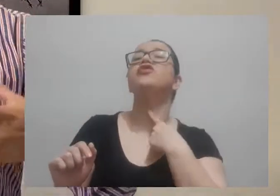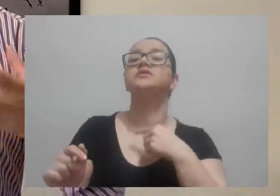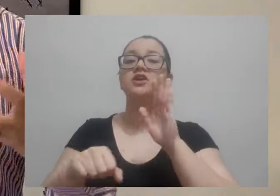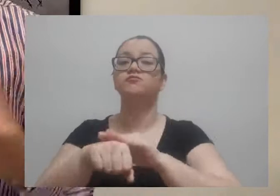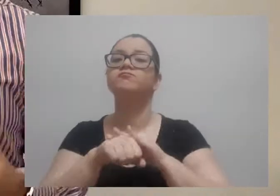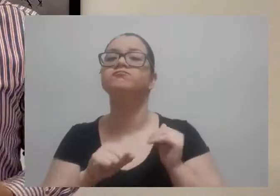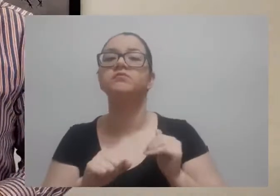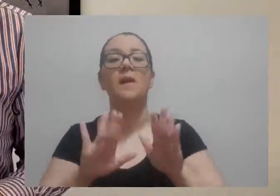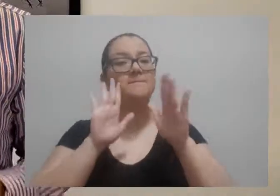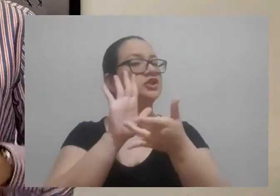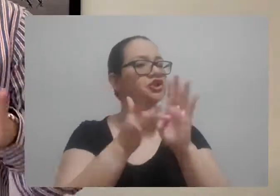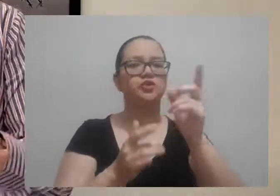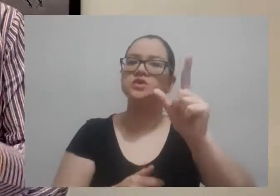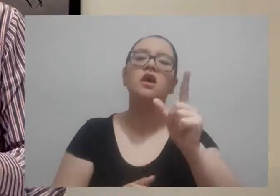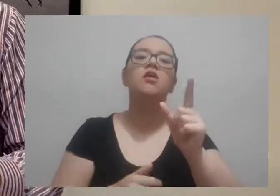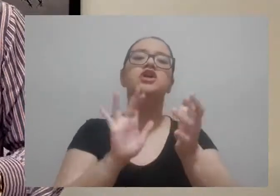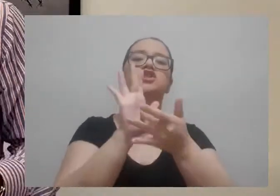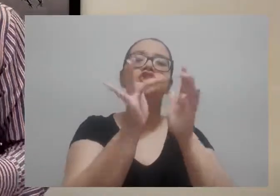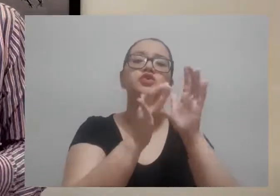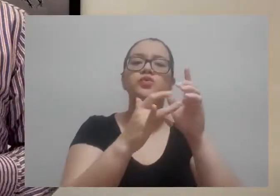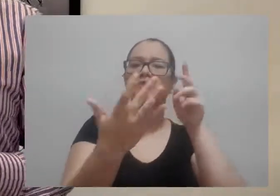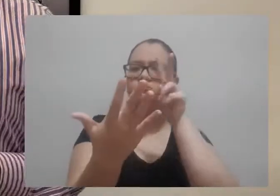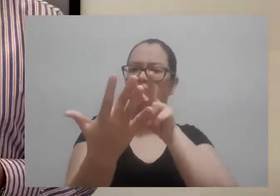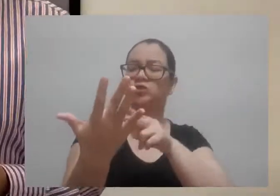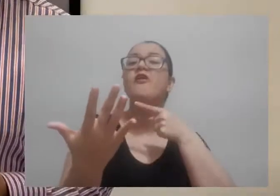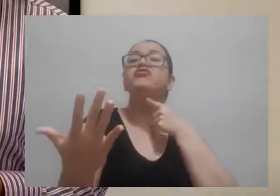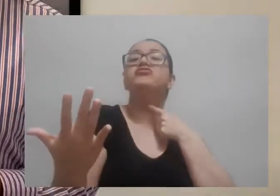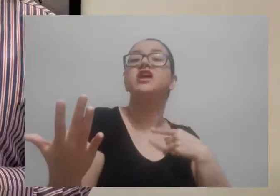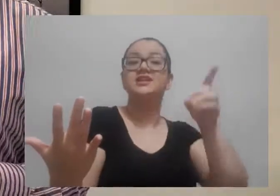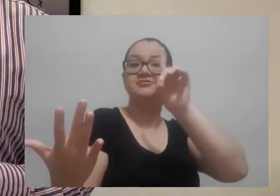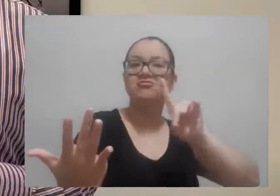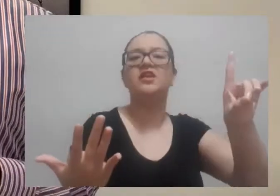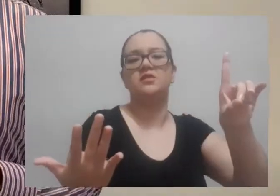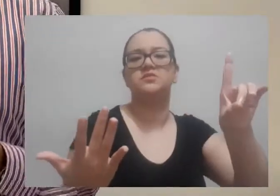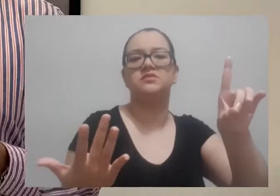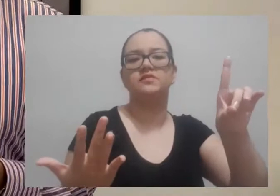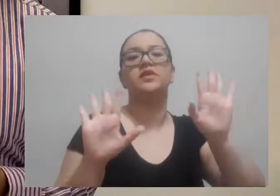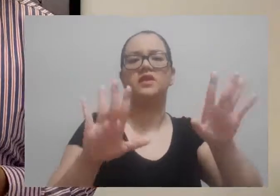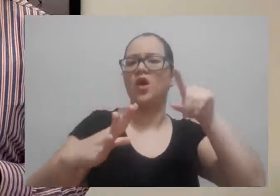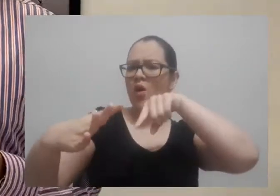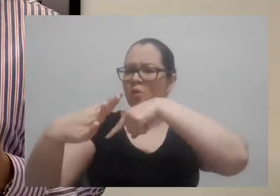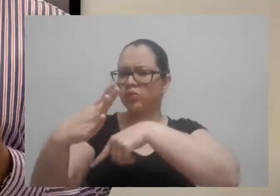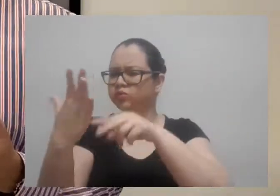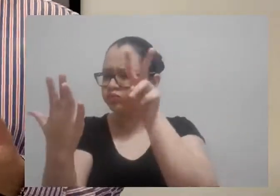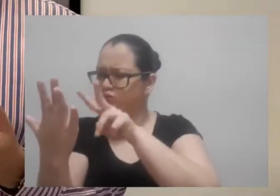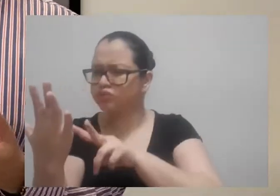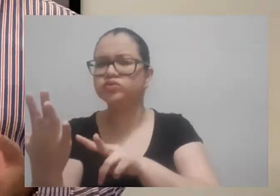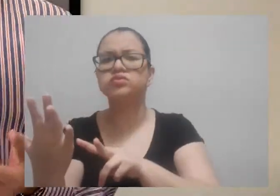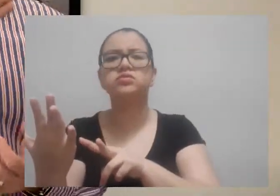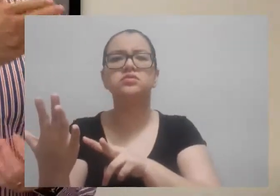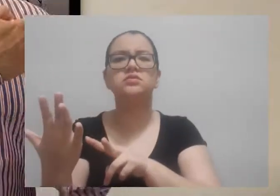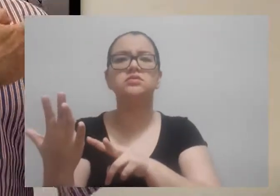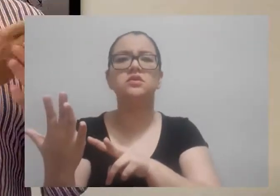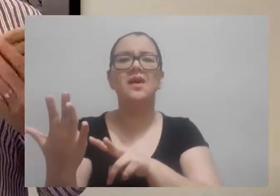intencionalidade, da profundidade, e aqui ele ia mais fundo, ele falando de situações extremamente que eram um insulto, bater na face de uma